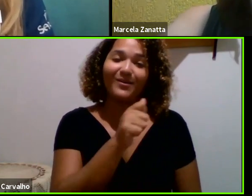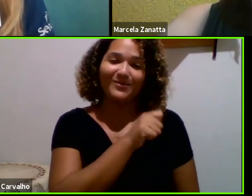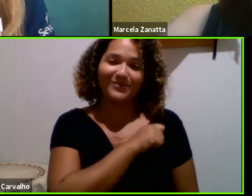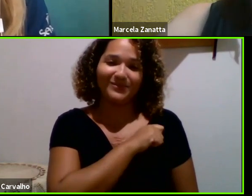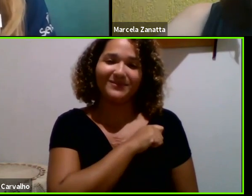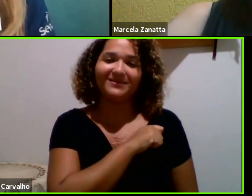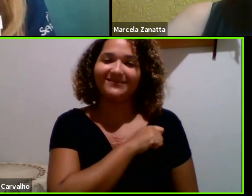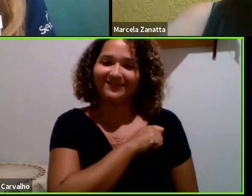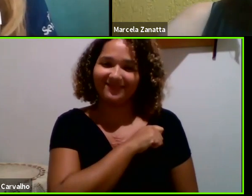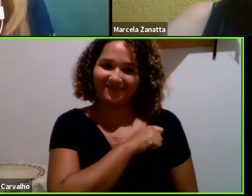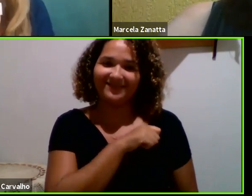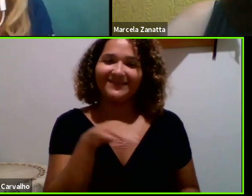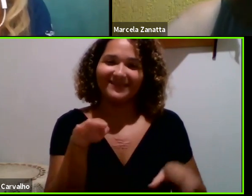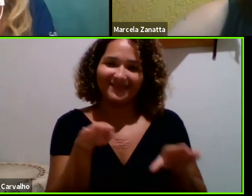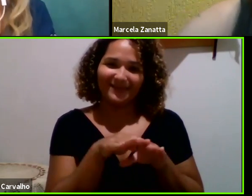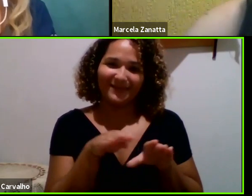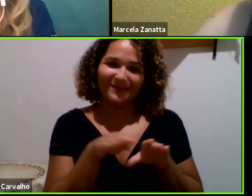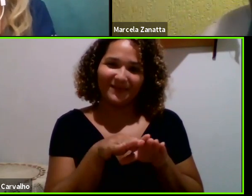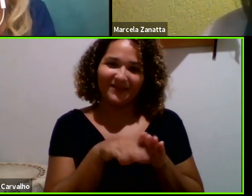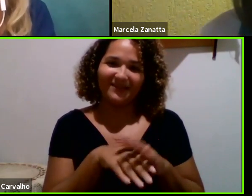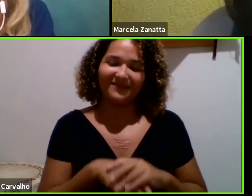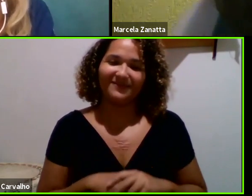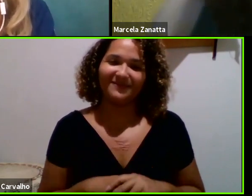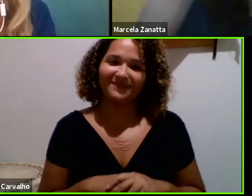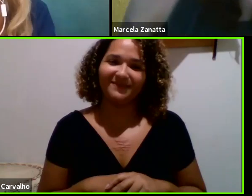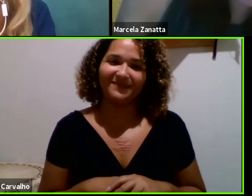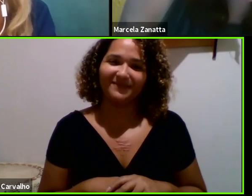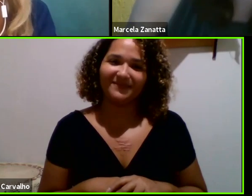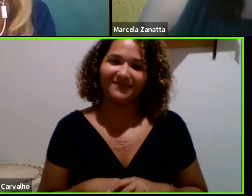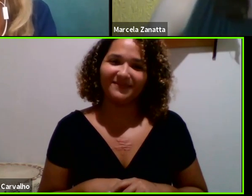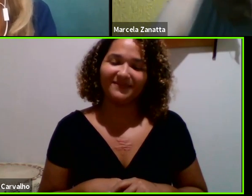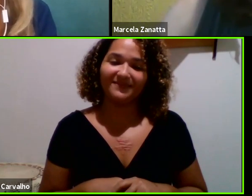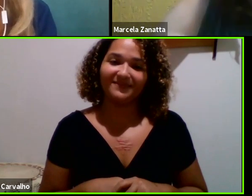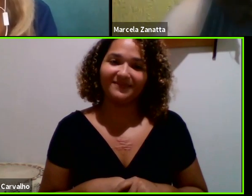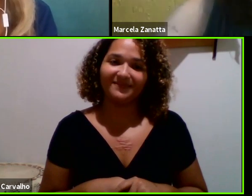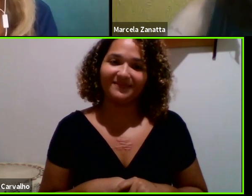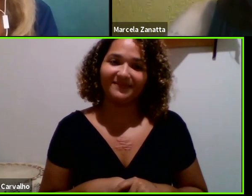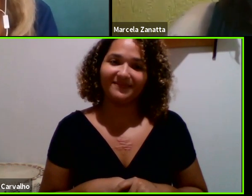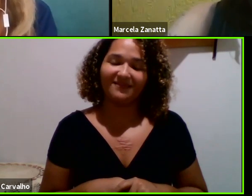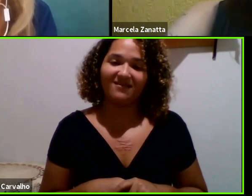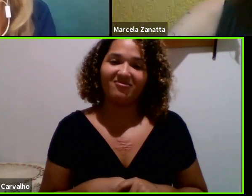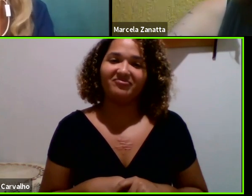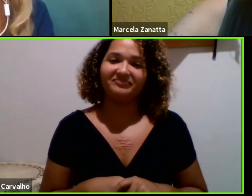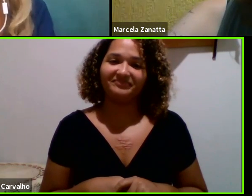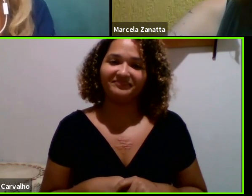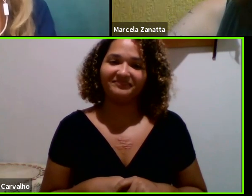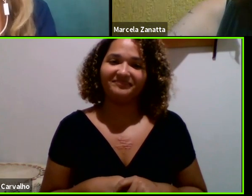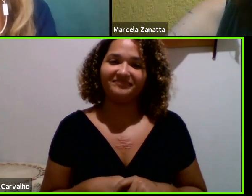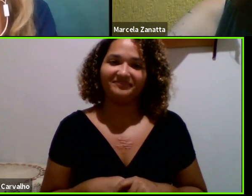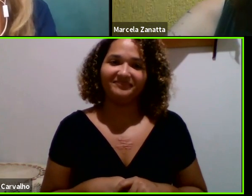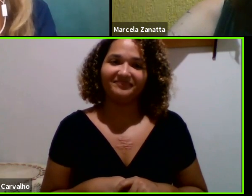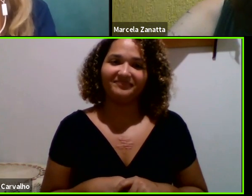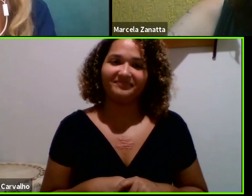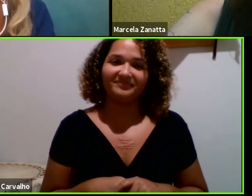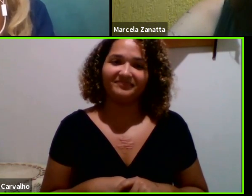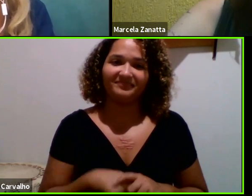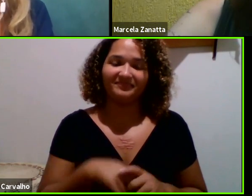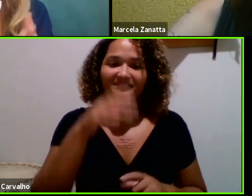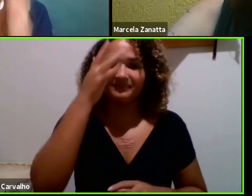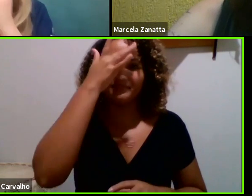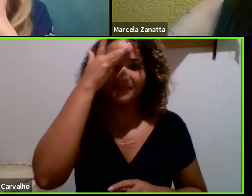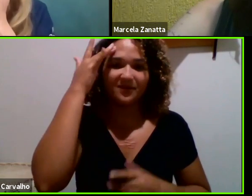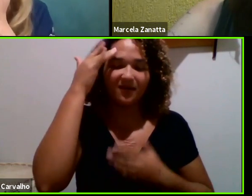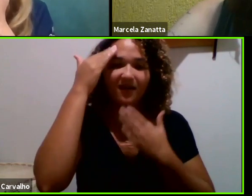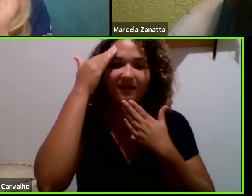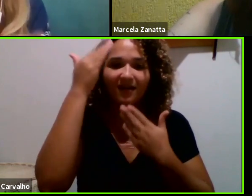minha aluna um dia, né? Mas, assim, eu tenho uma admiração gigante por você. Pessoal, eu agradeço a